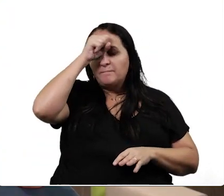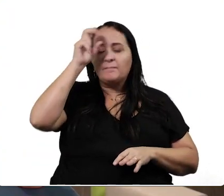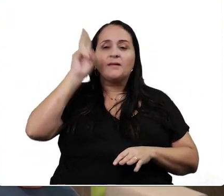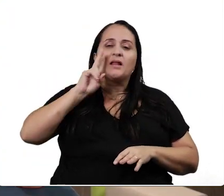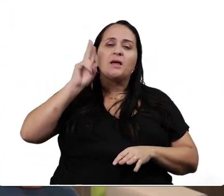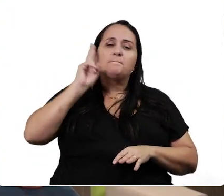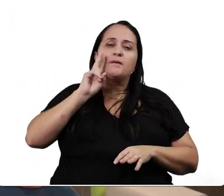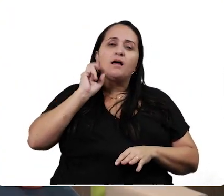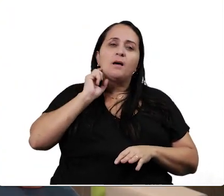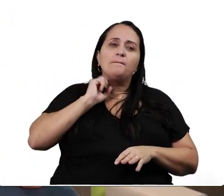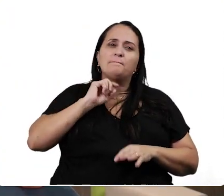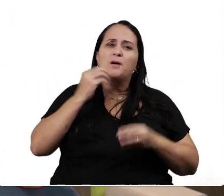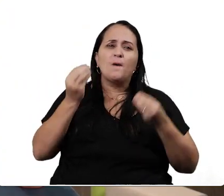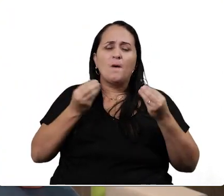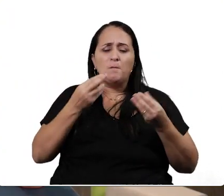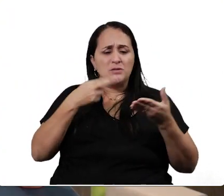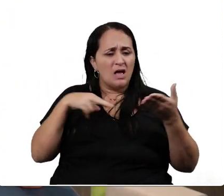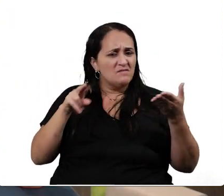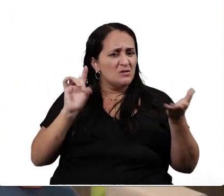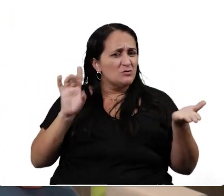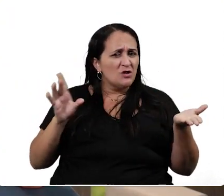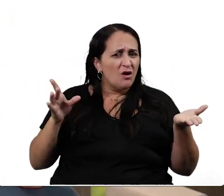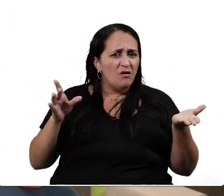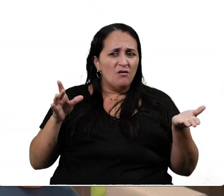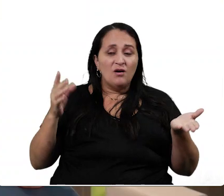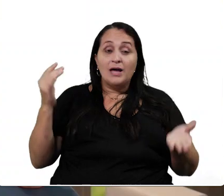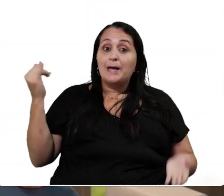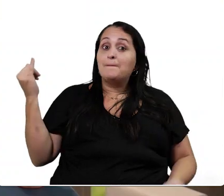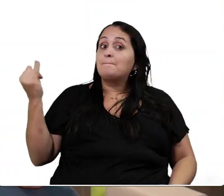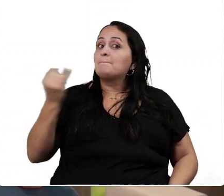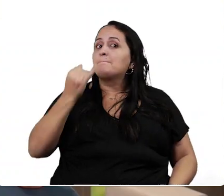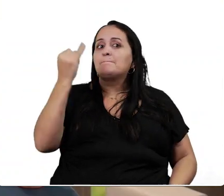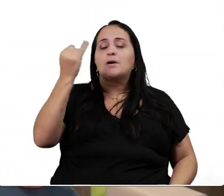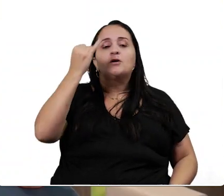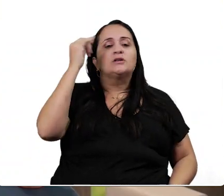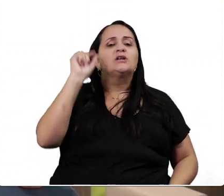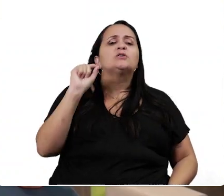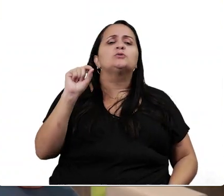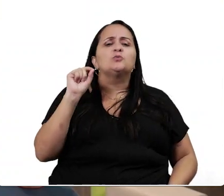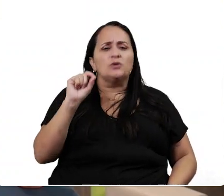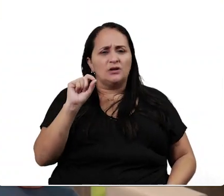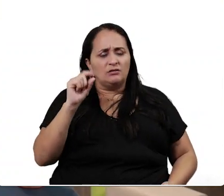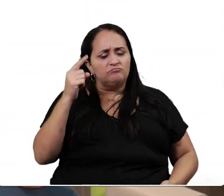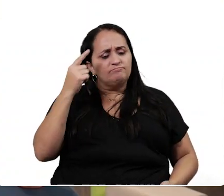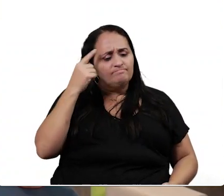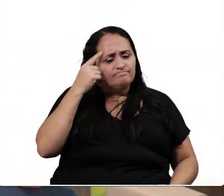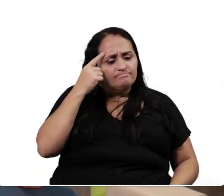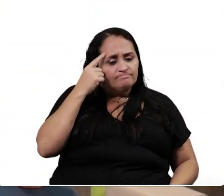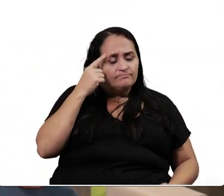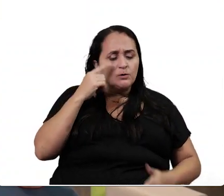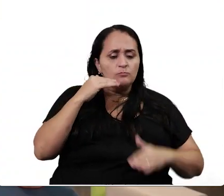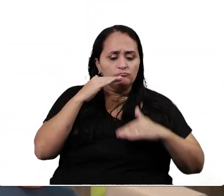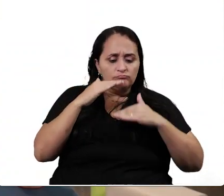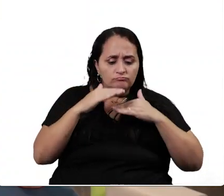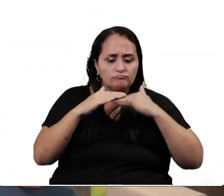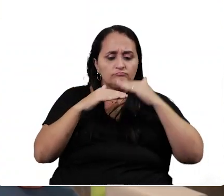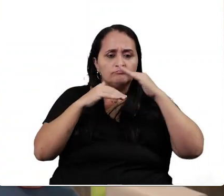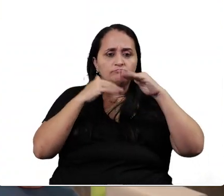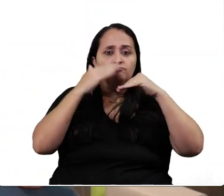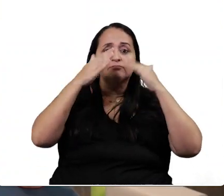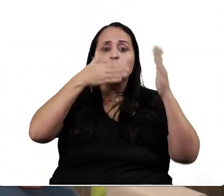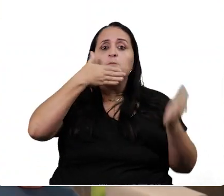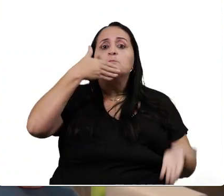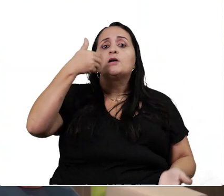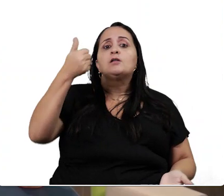por revisar não adianta nada. É importantíssimo a gente avaliar o quanto a gente está melhorando no